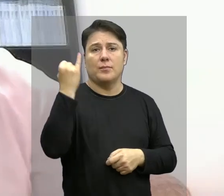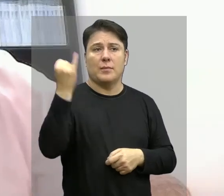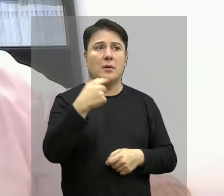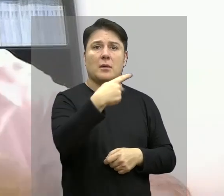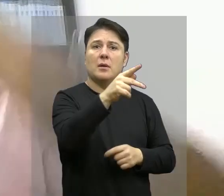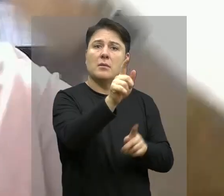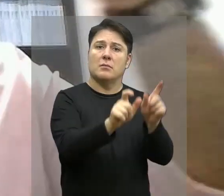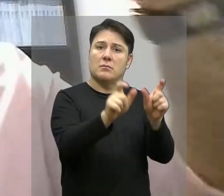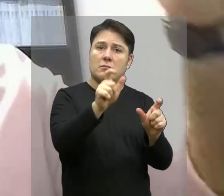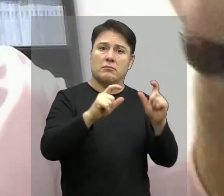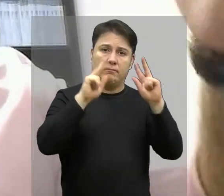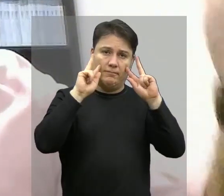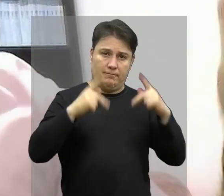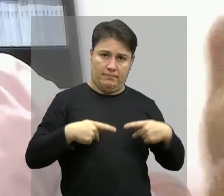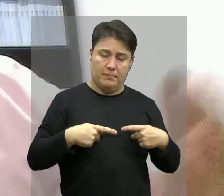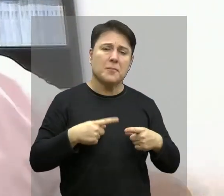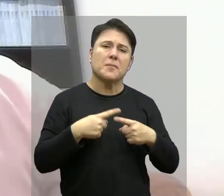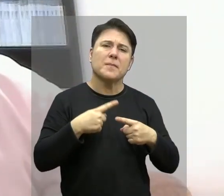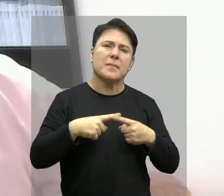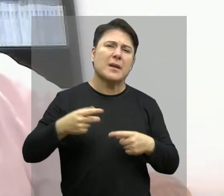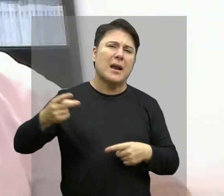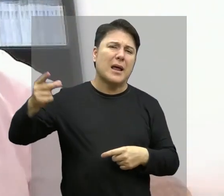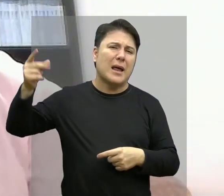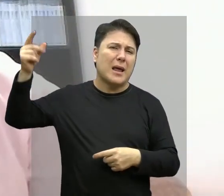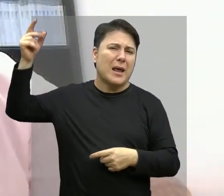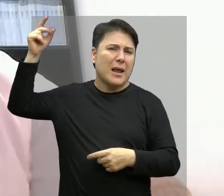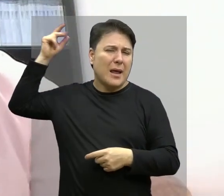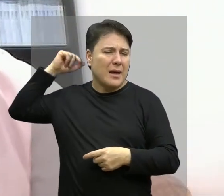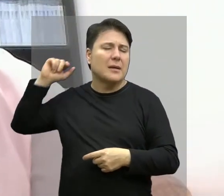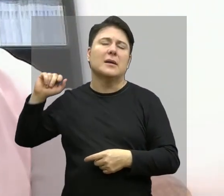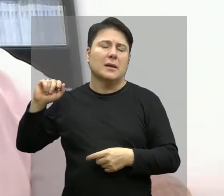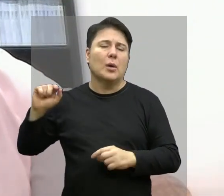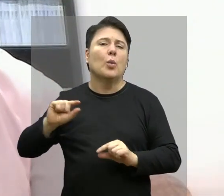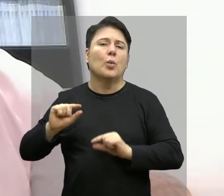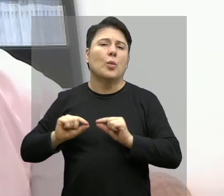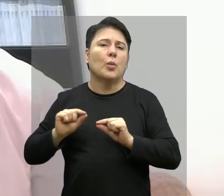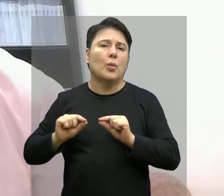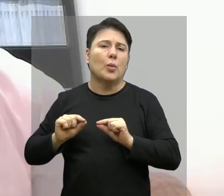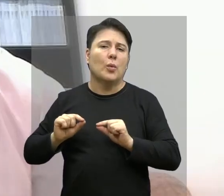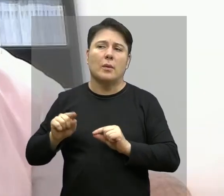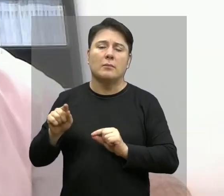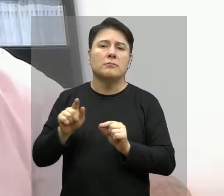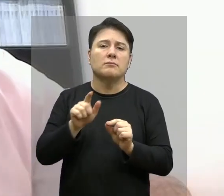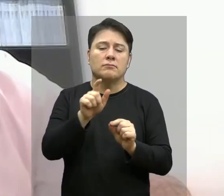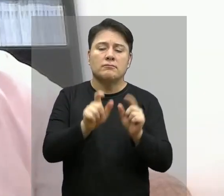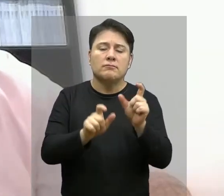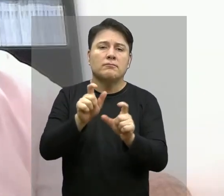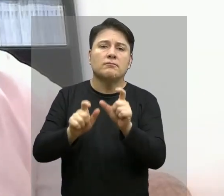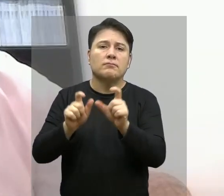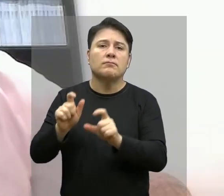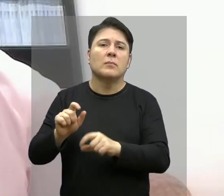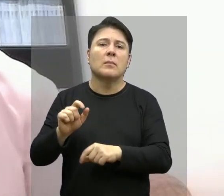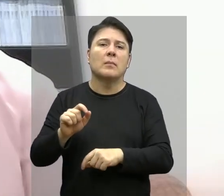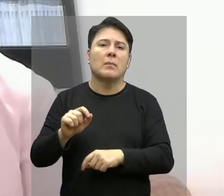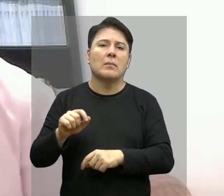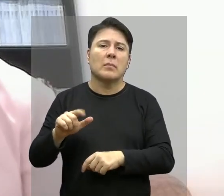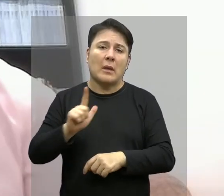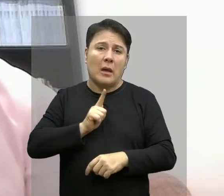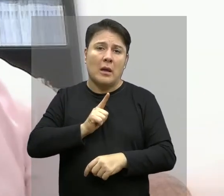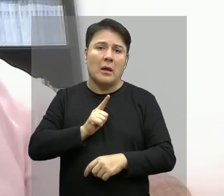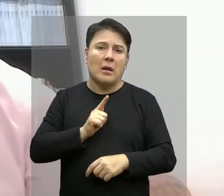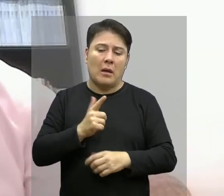A humanidade, desde os tempos né, imemoriáveis aí, faz parte do ser humano,